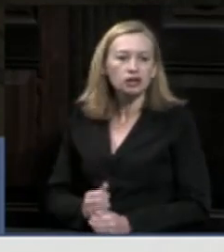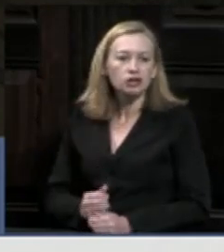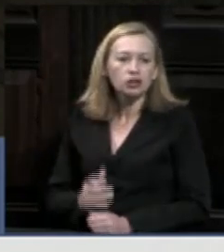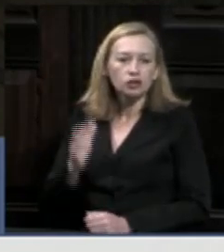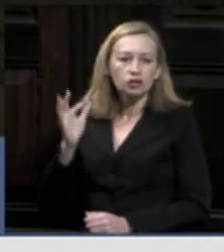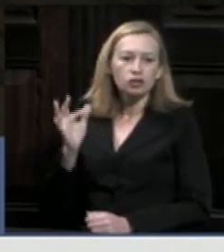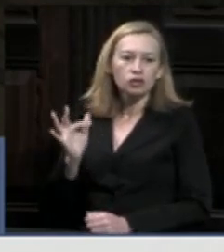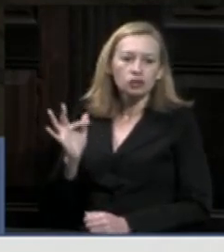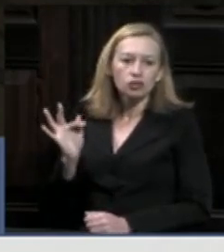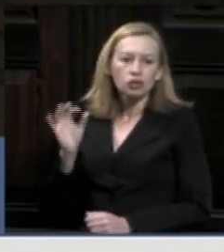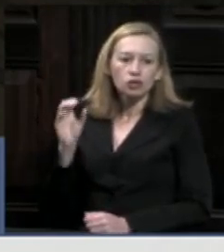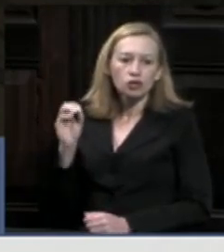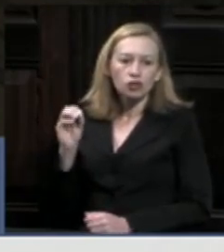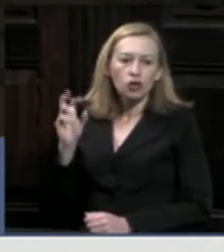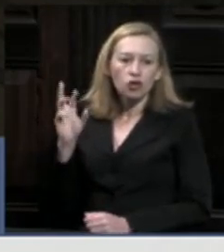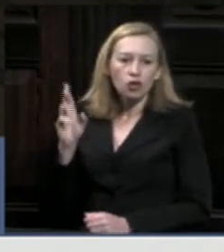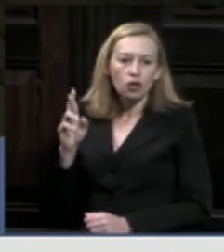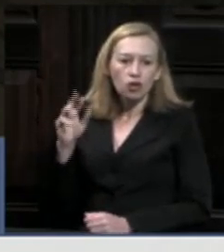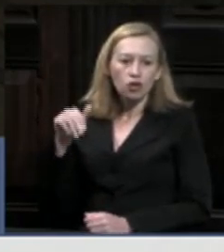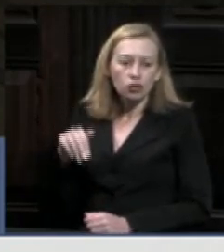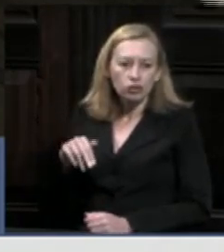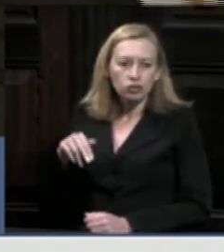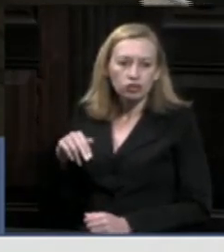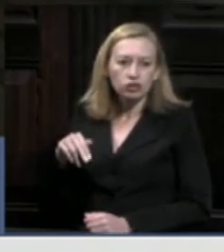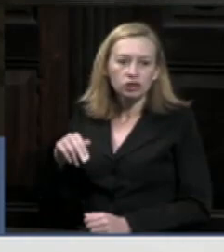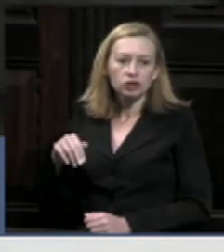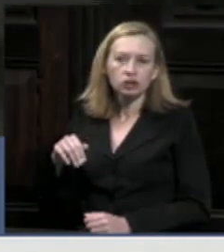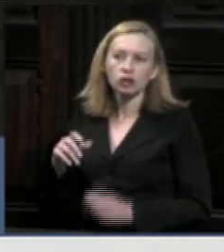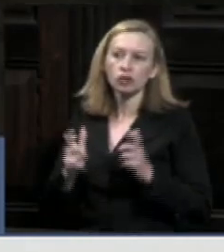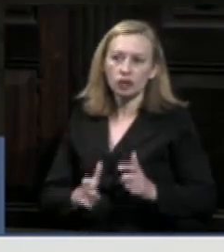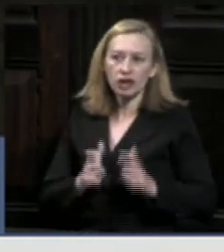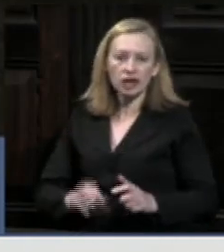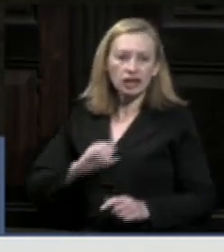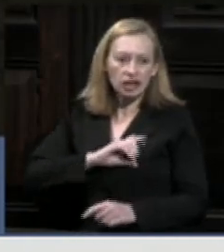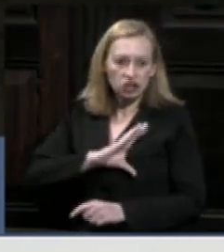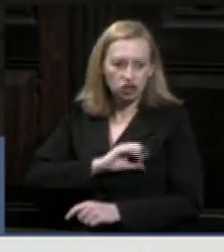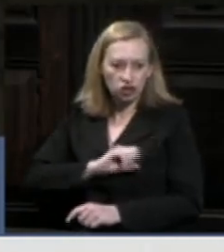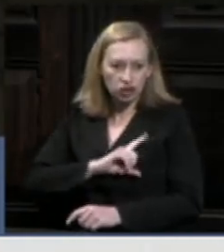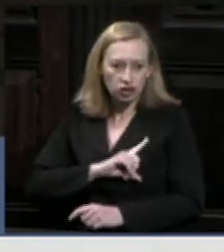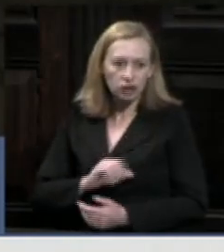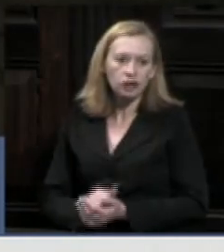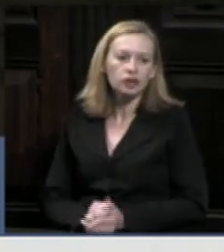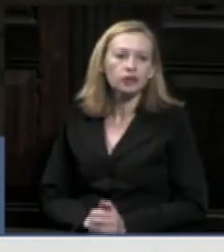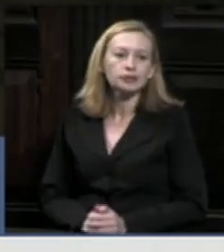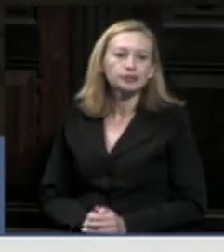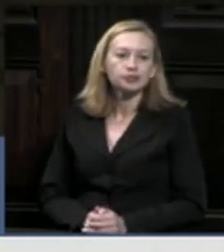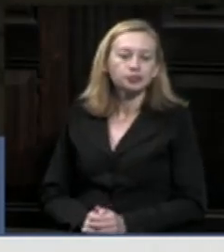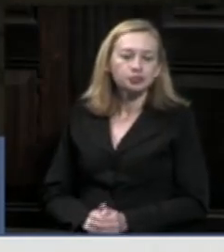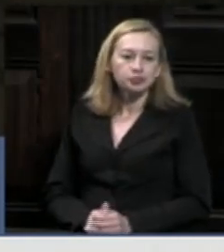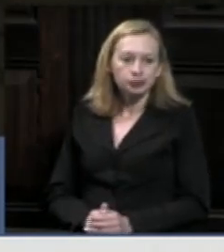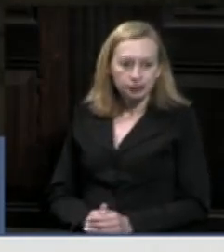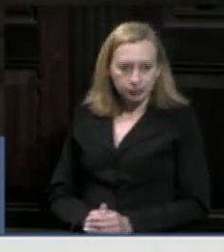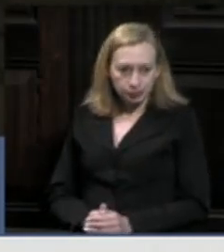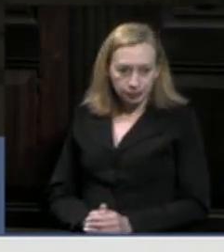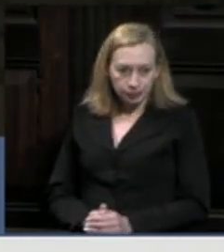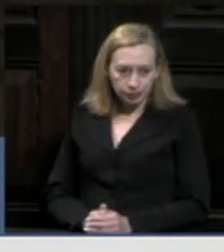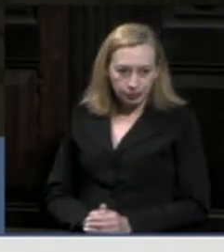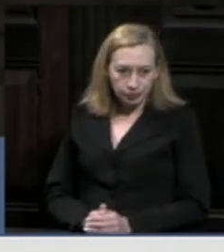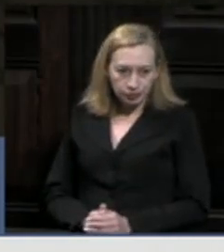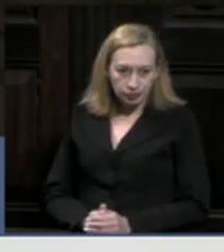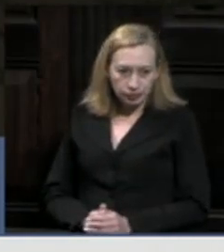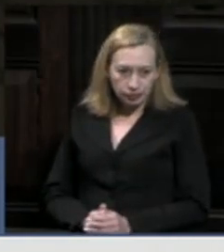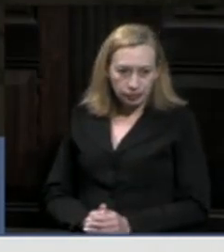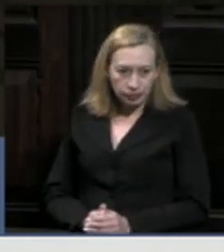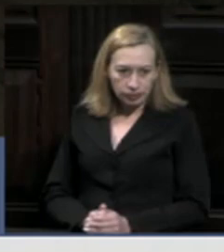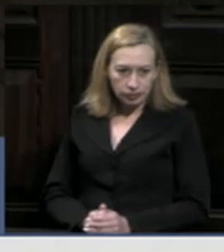inaceitável por duas razões primeiro pelo fato que ela por ser negra